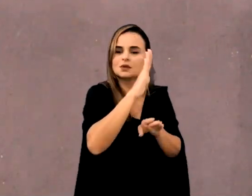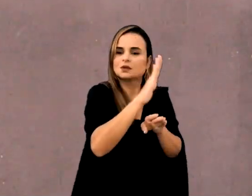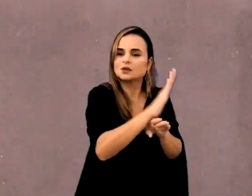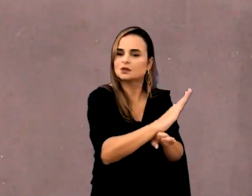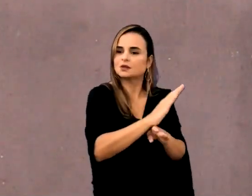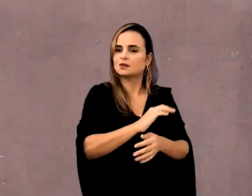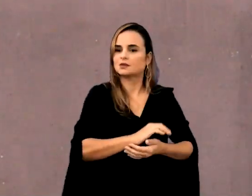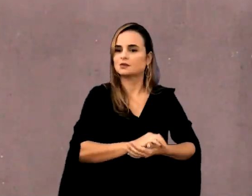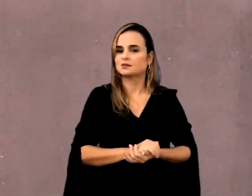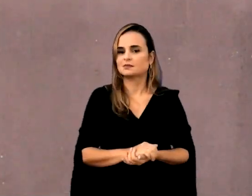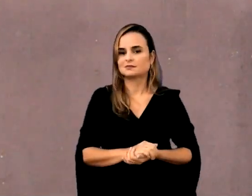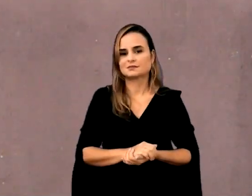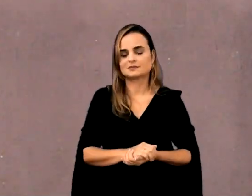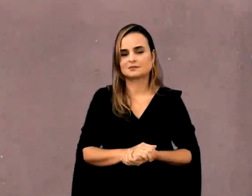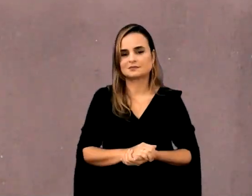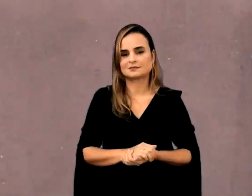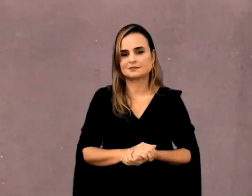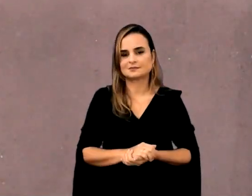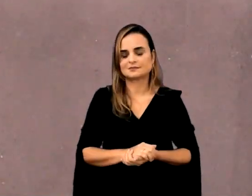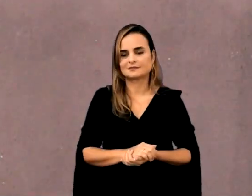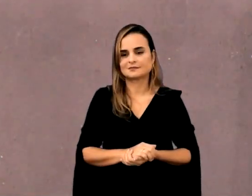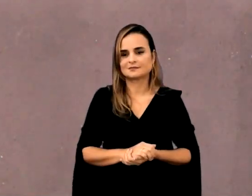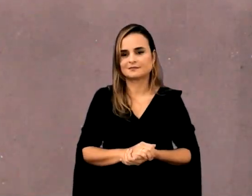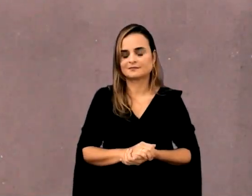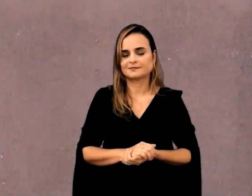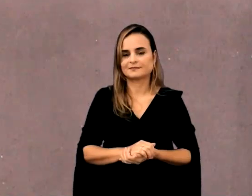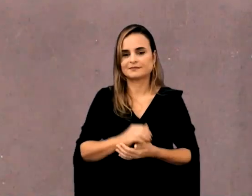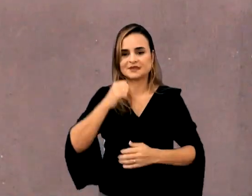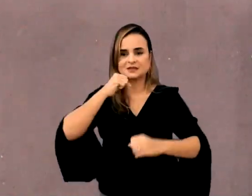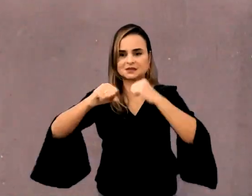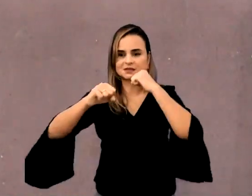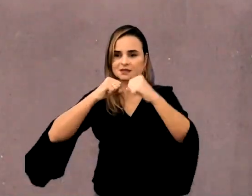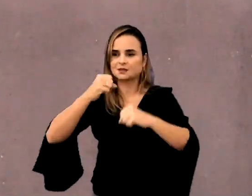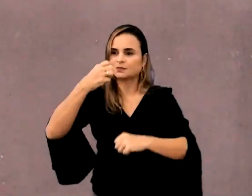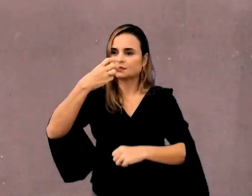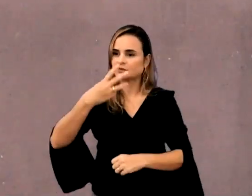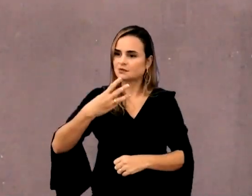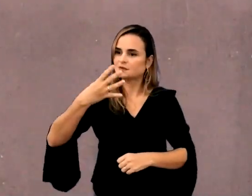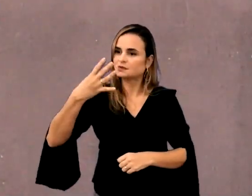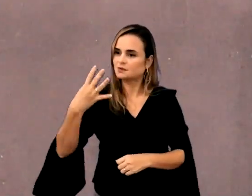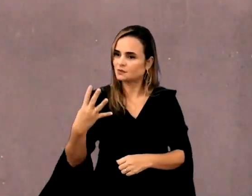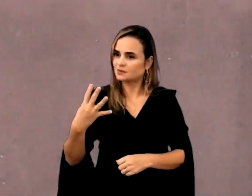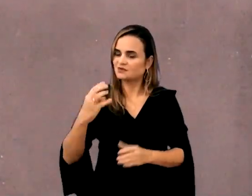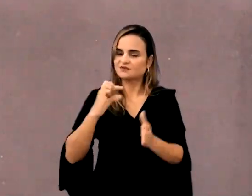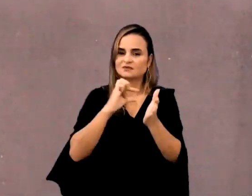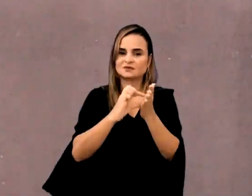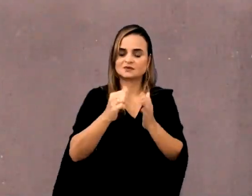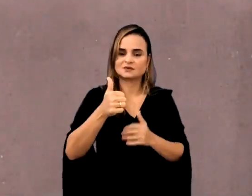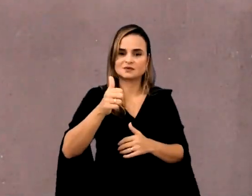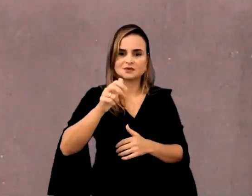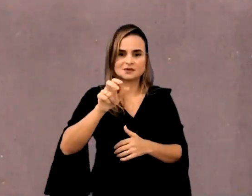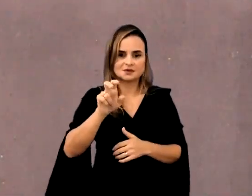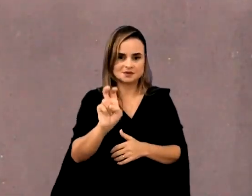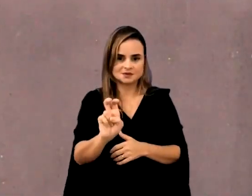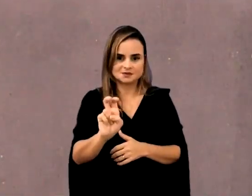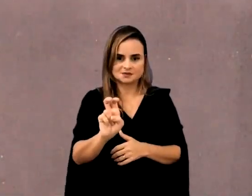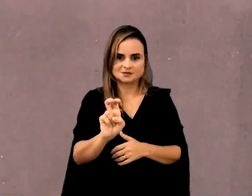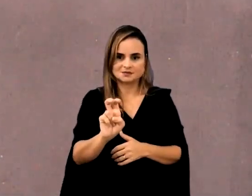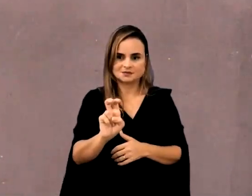Então, Deus, como diz lá no Salmo 34, 15, para a gente